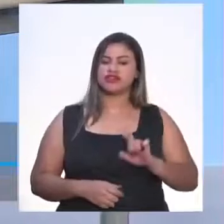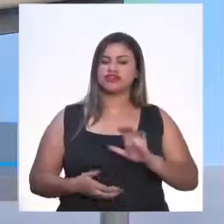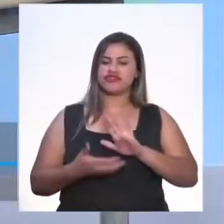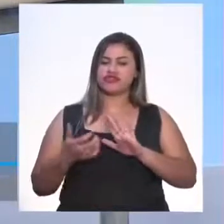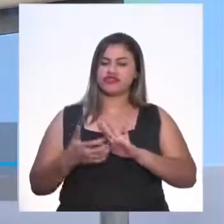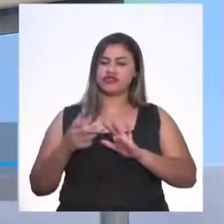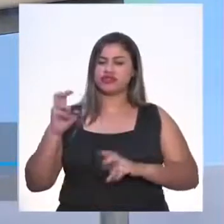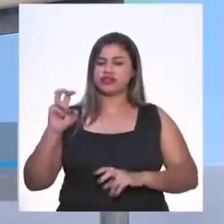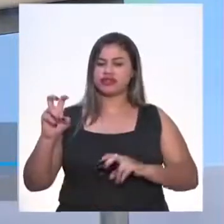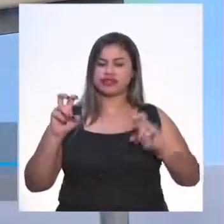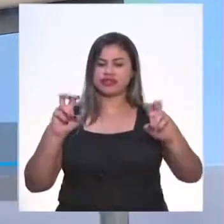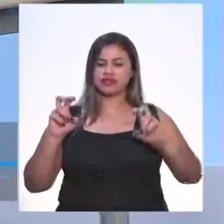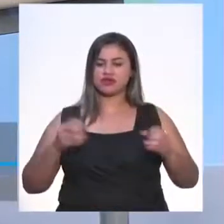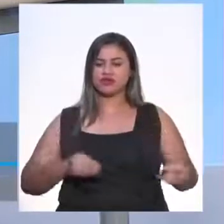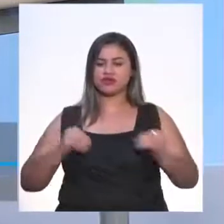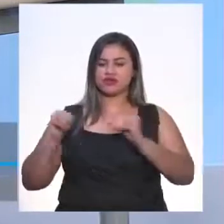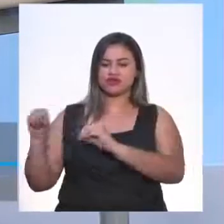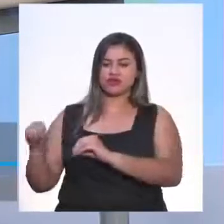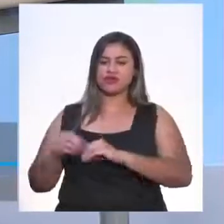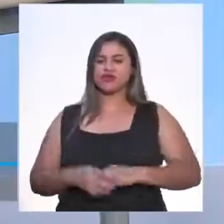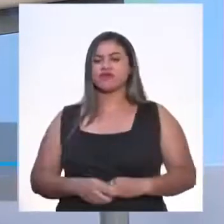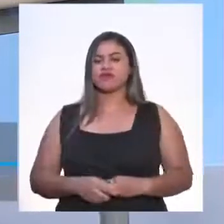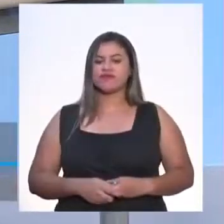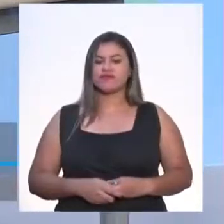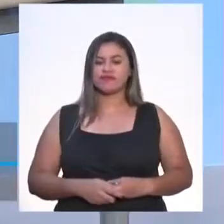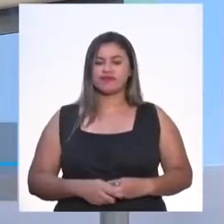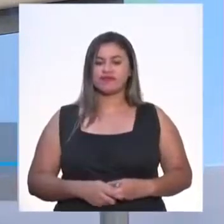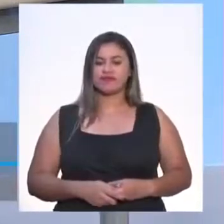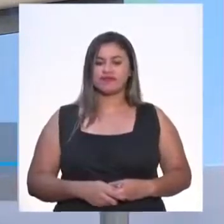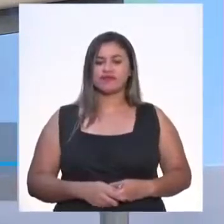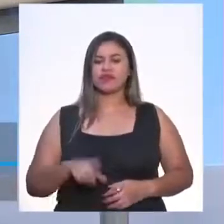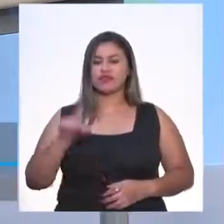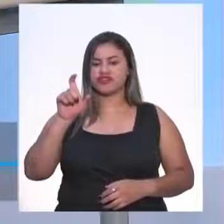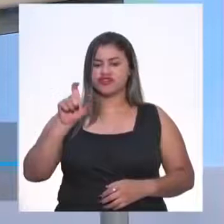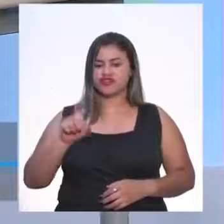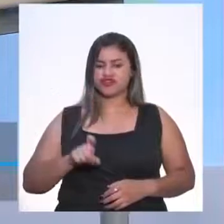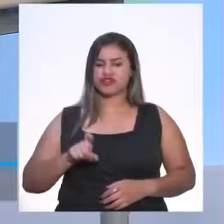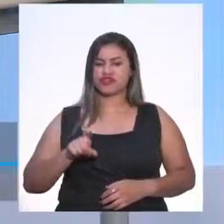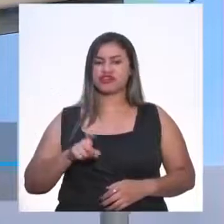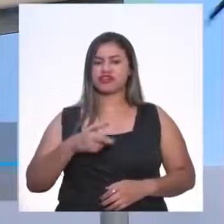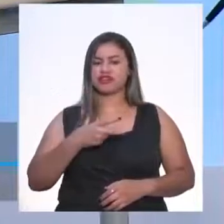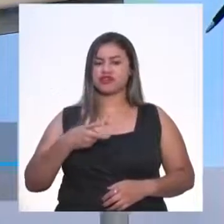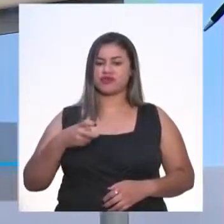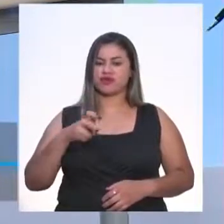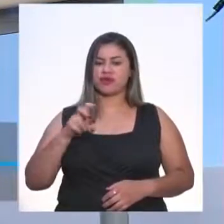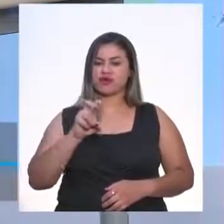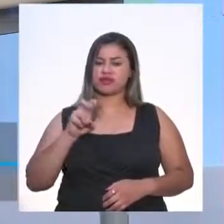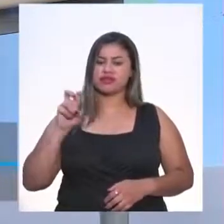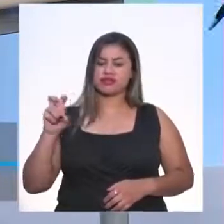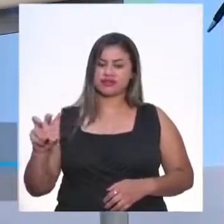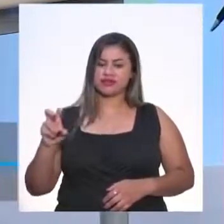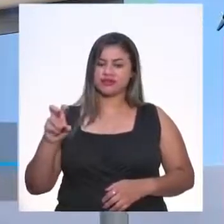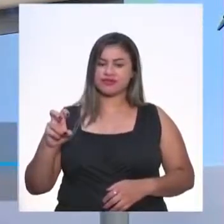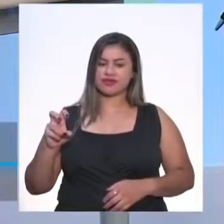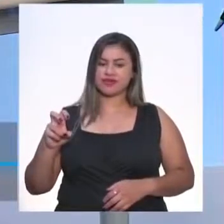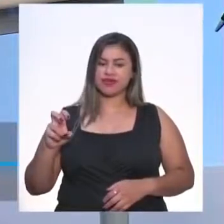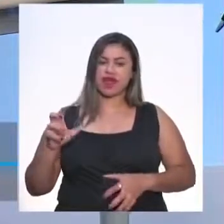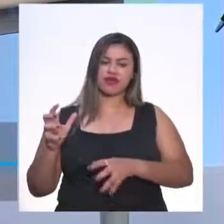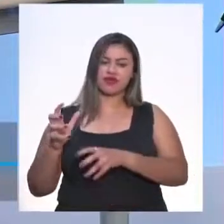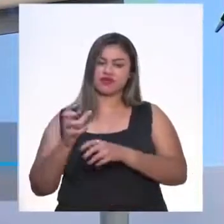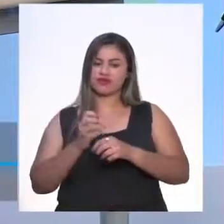Eu tiro um 5 de cada lado, também tirei. Ó. Então, quer dizer que x é igual a esses dois copinhos. Aí eu só